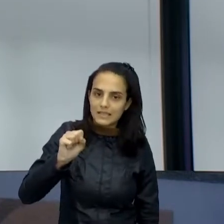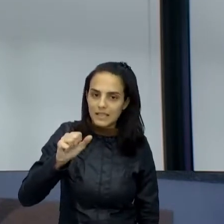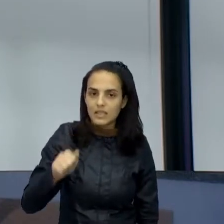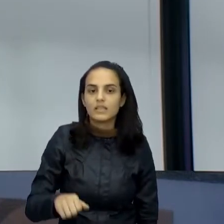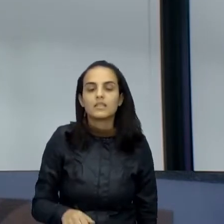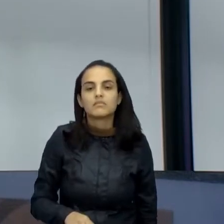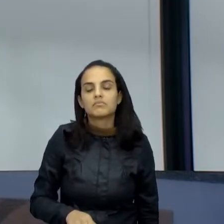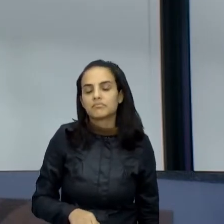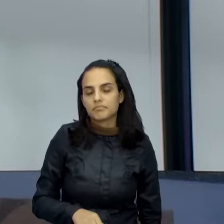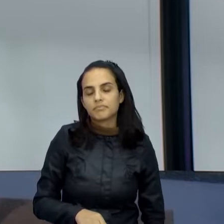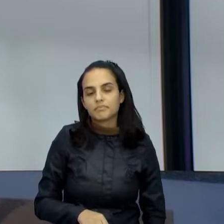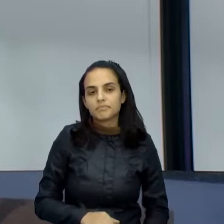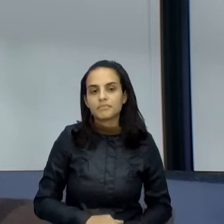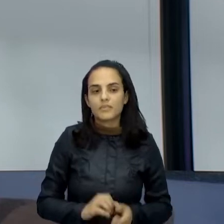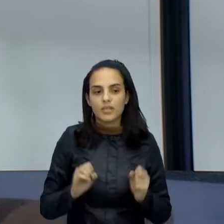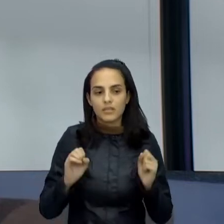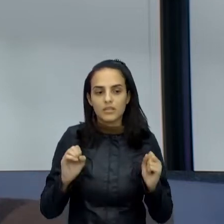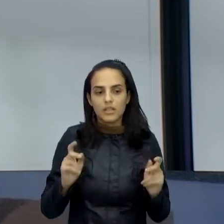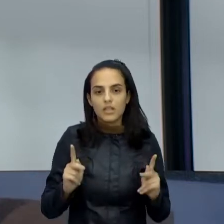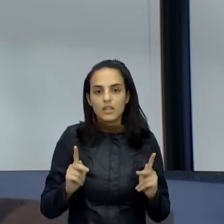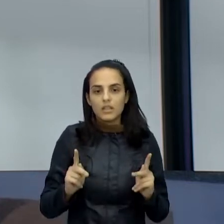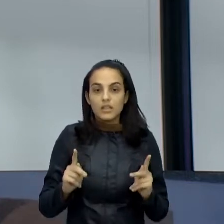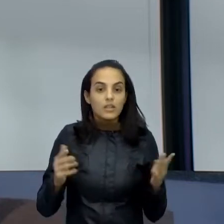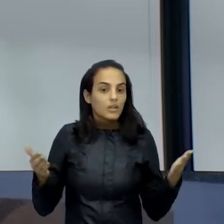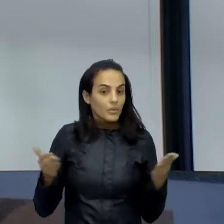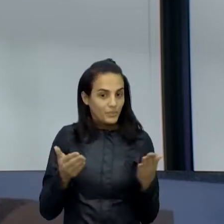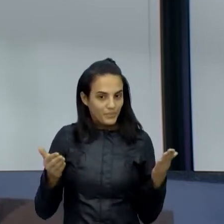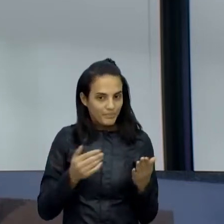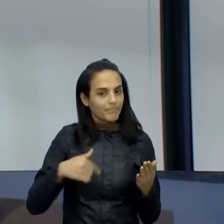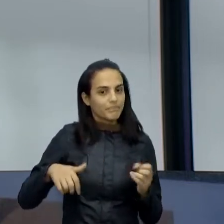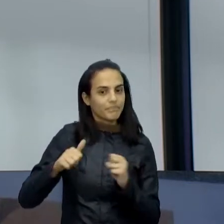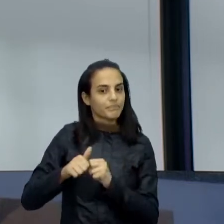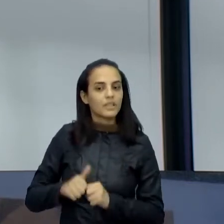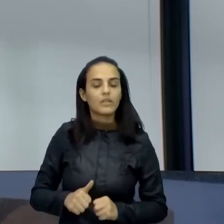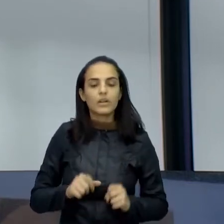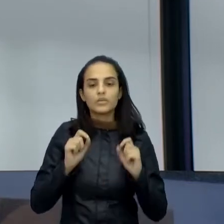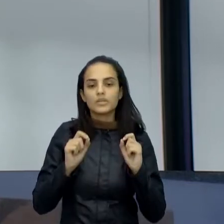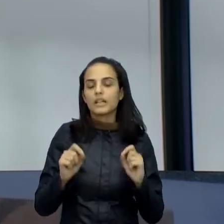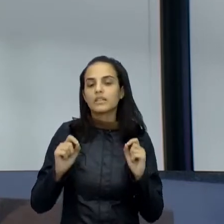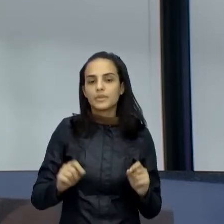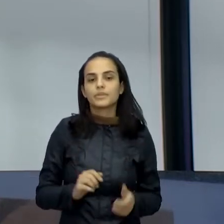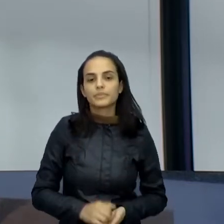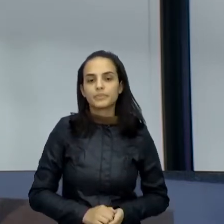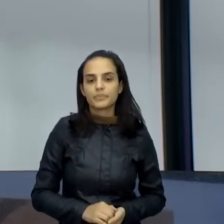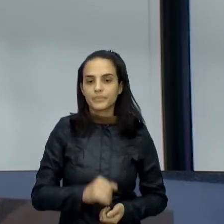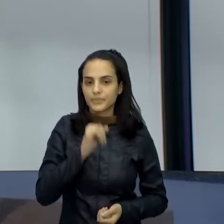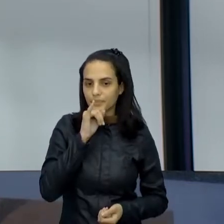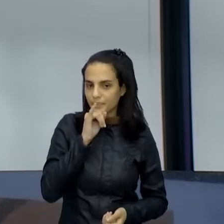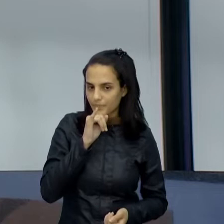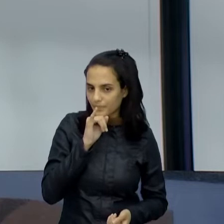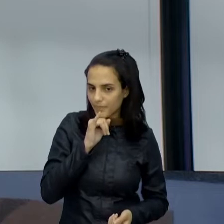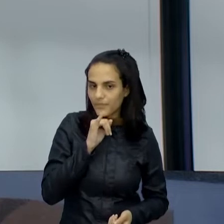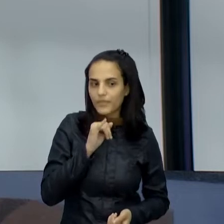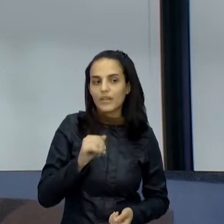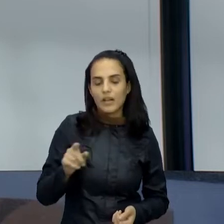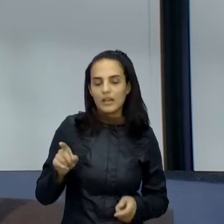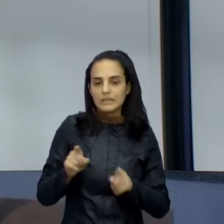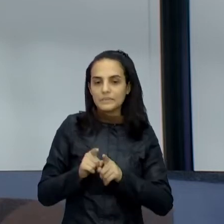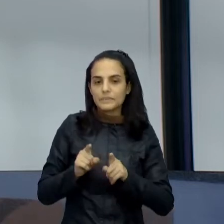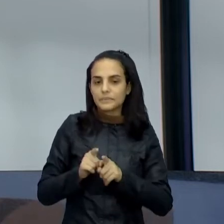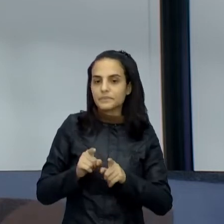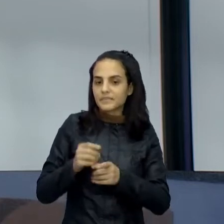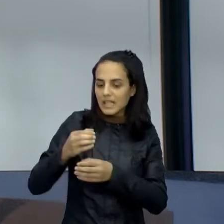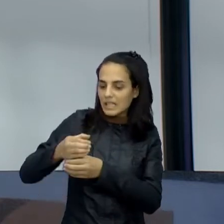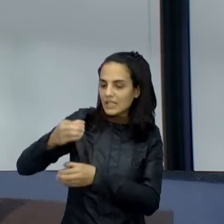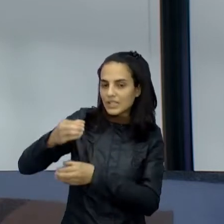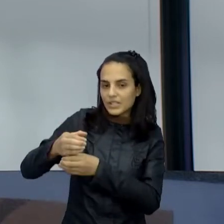a cana-de-açúcar, por exemplo, tá bom? Então hoje nós vamos fazer o seguinte, ó. Eu peguei uma latinha aí de refrigerante, não sei se a